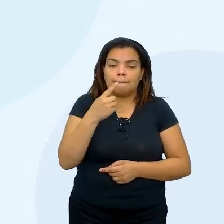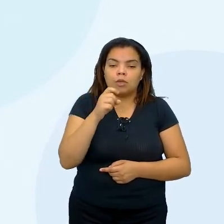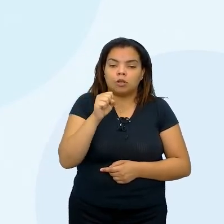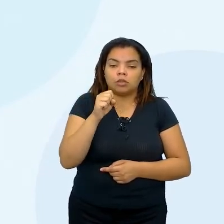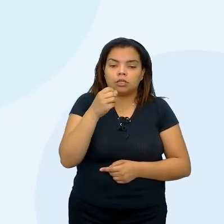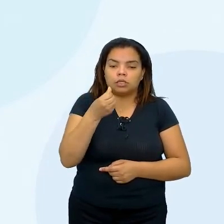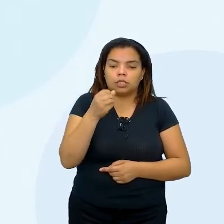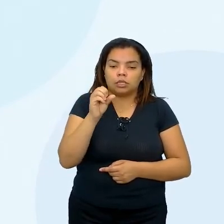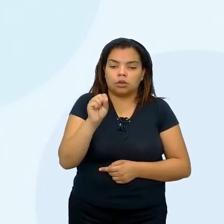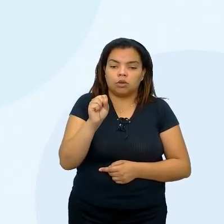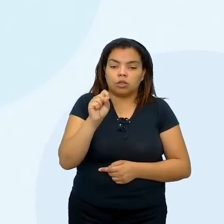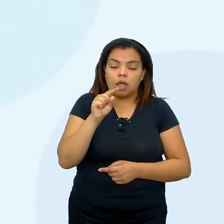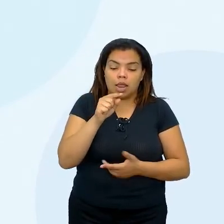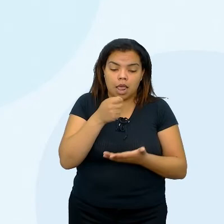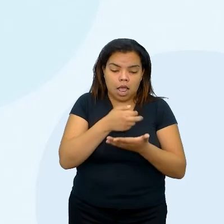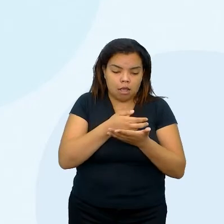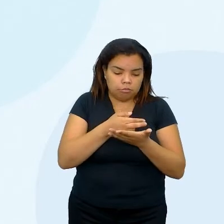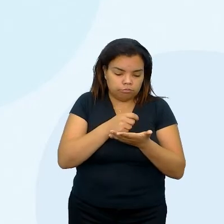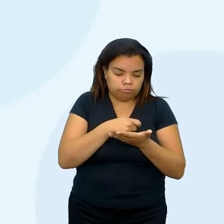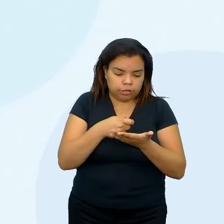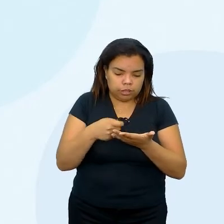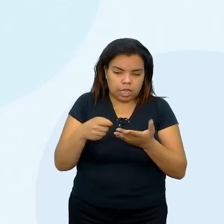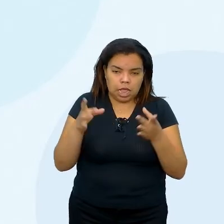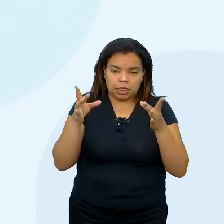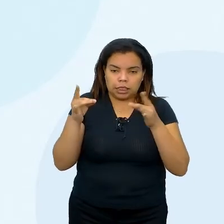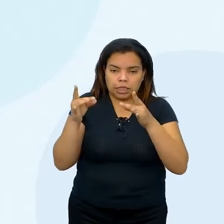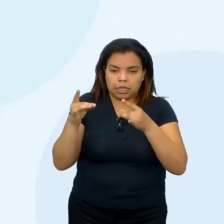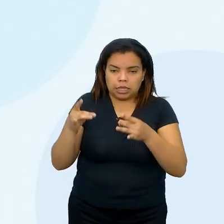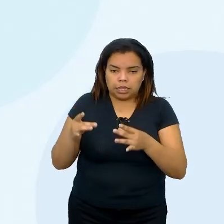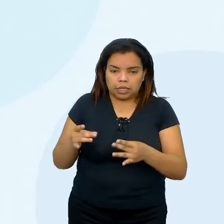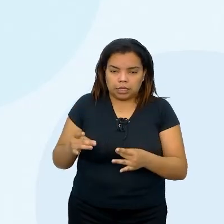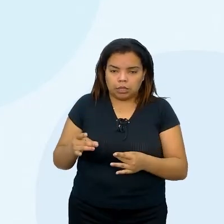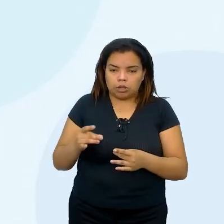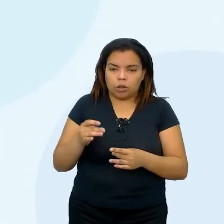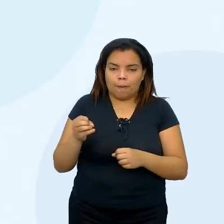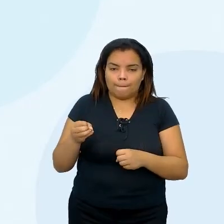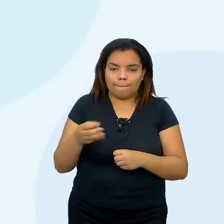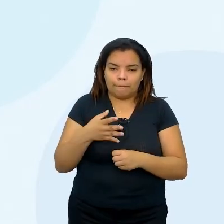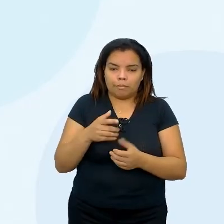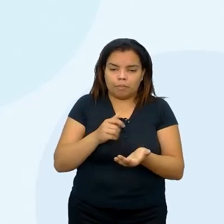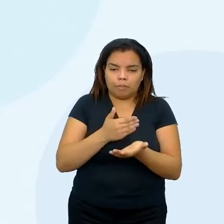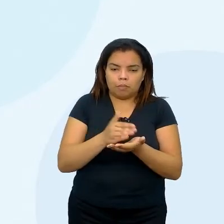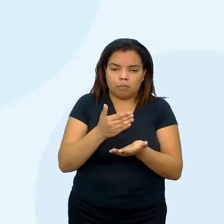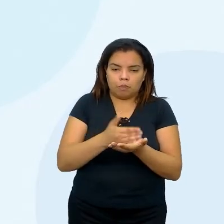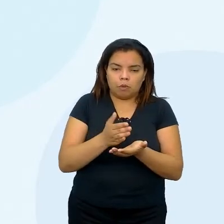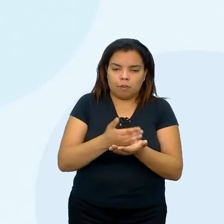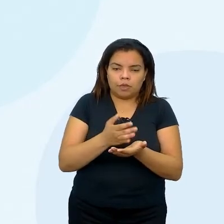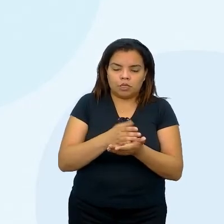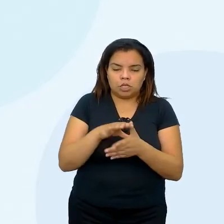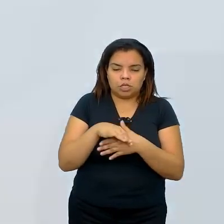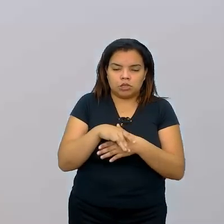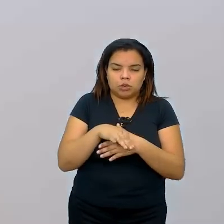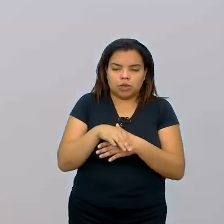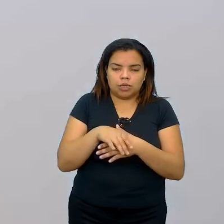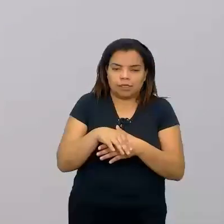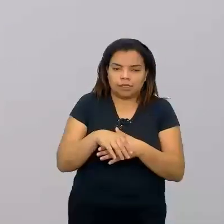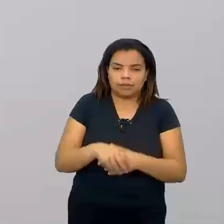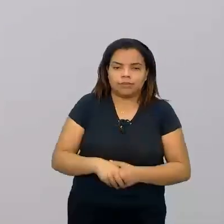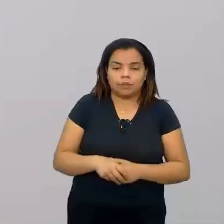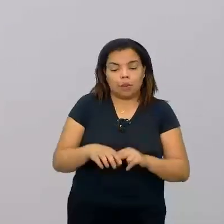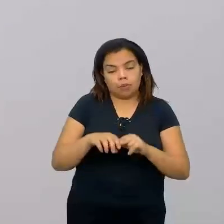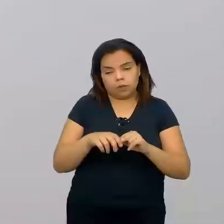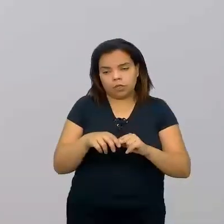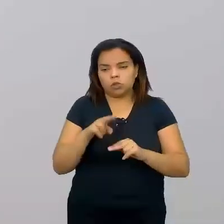descreveu os primeiros sintomas e casos, e por causa disso, né, a doença acabou aí levando o seu